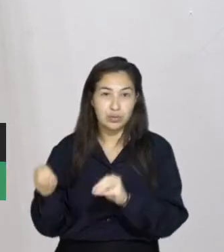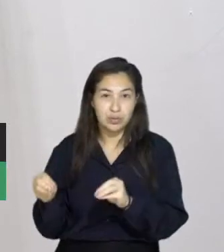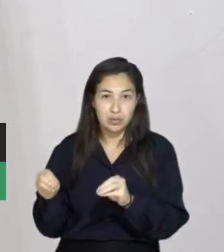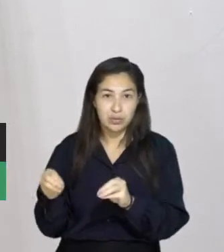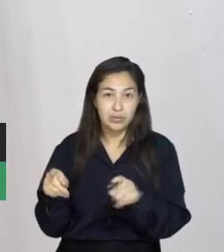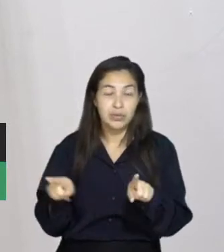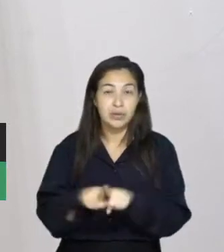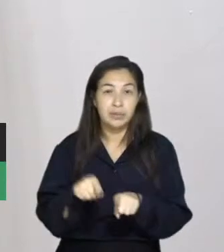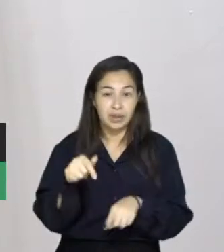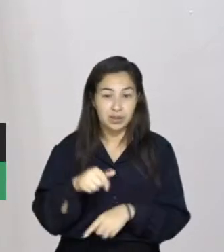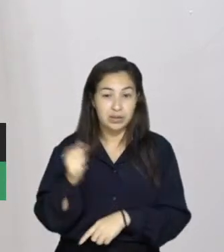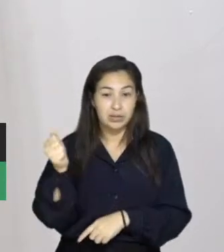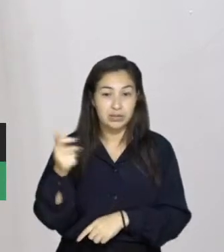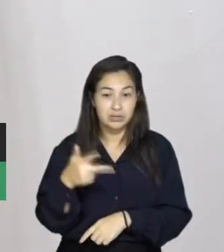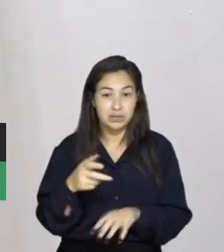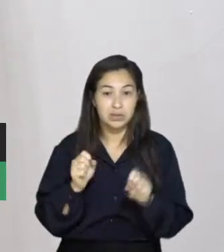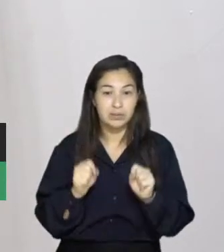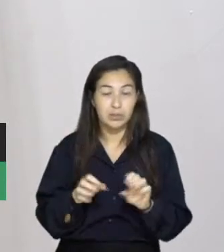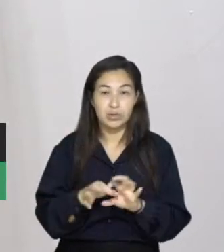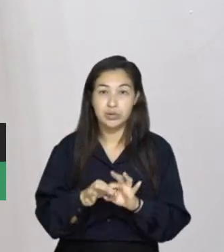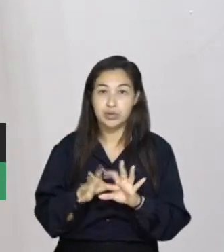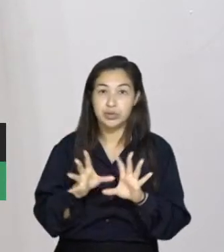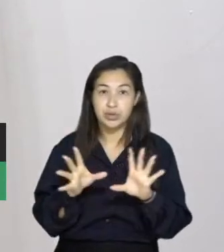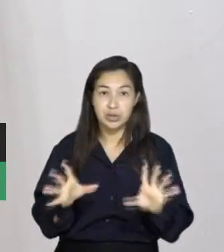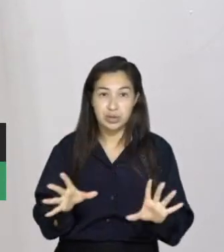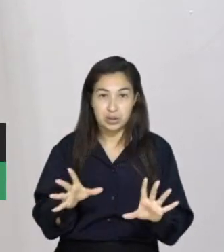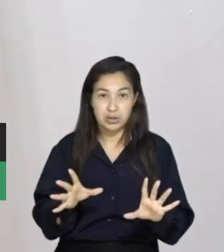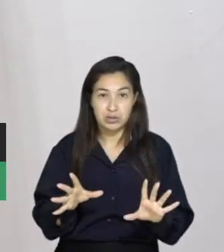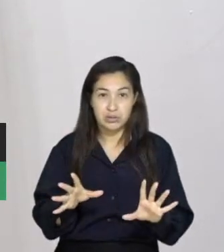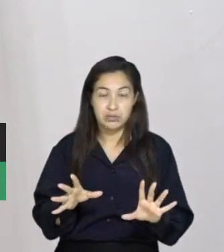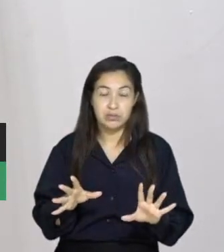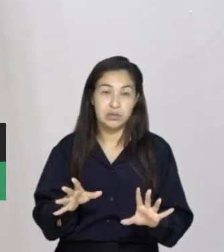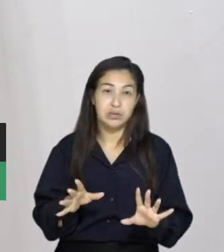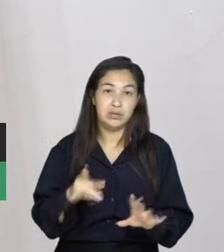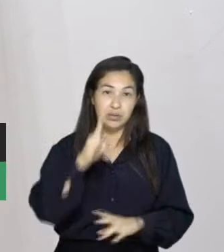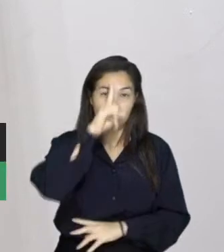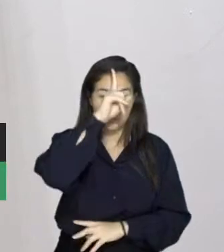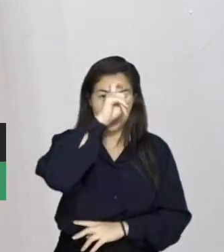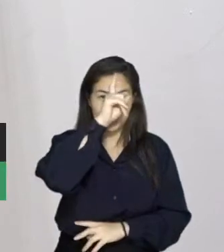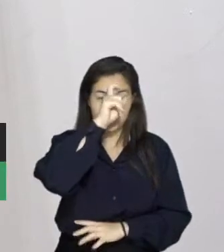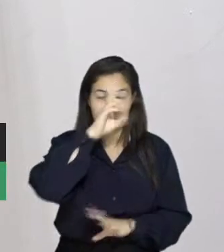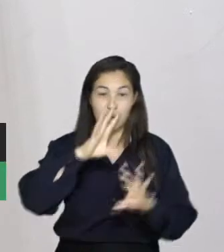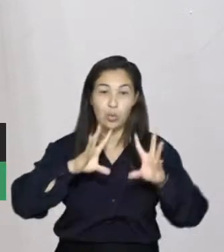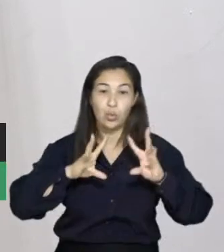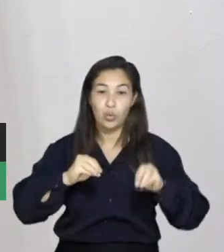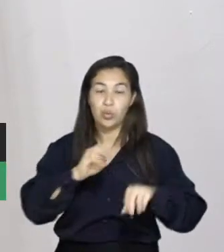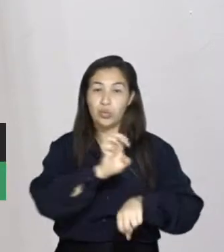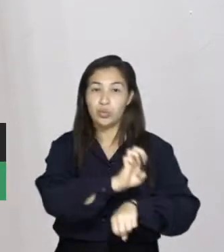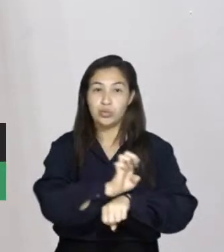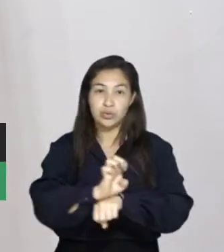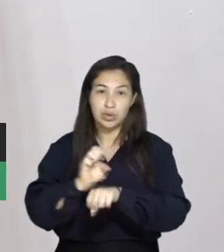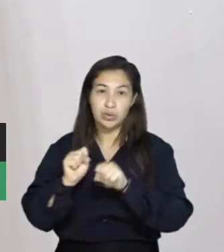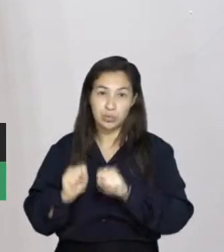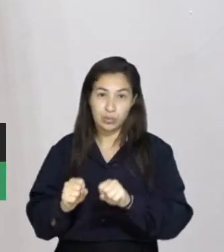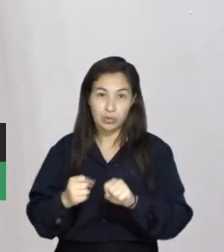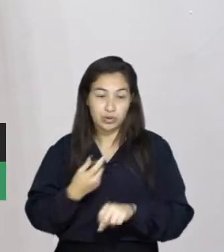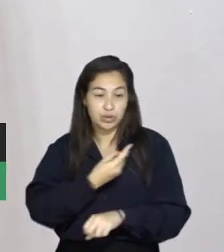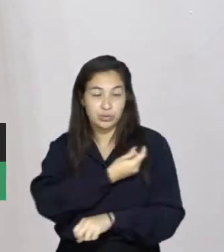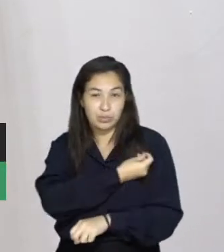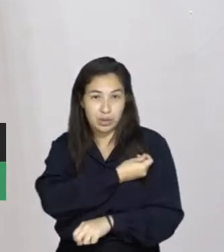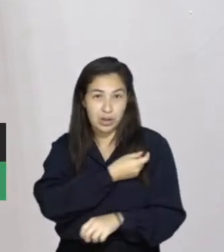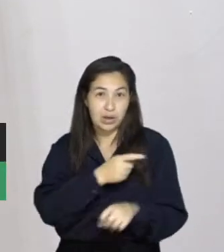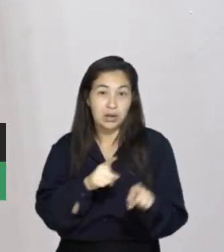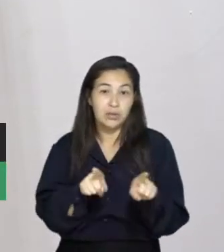no Brasil, credenciasse hospitais em todos os estados e ao mesmo tempo conseguimos que a Anvisa